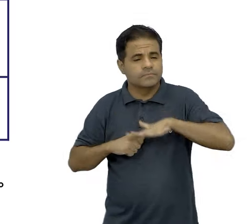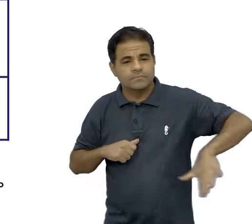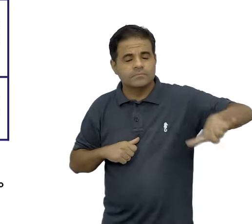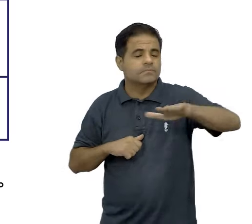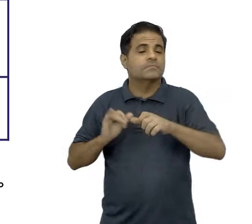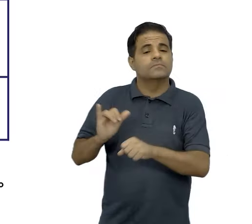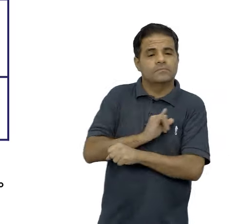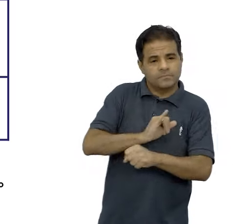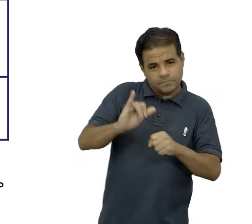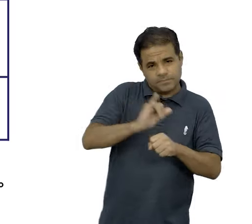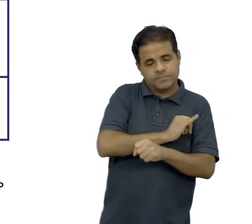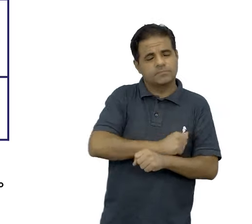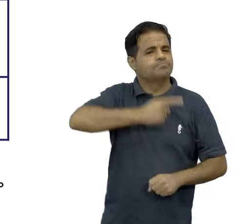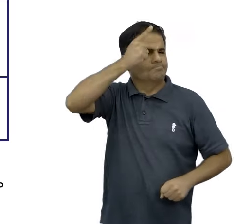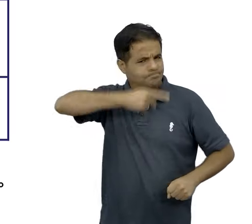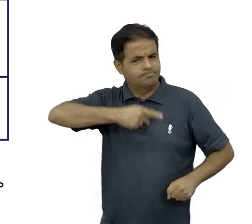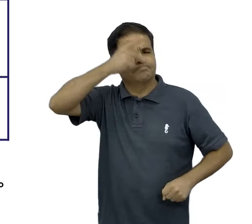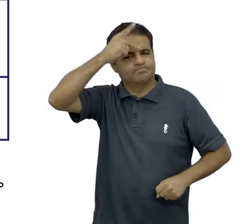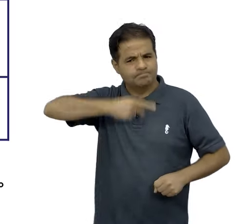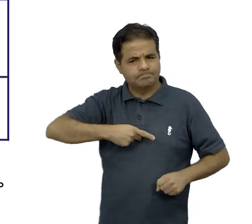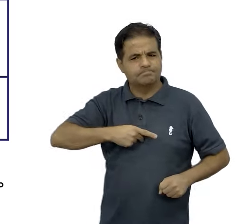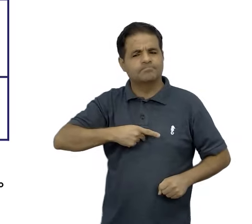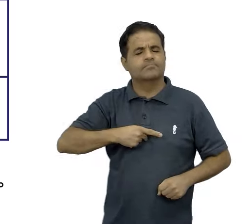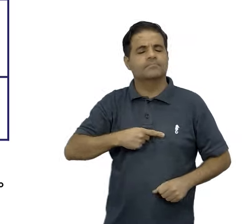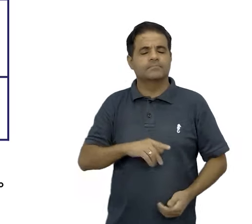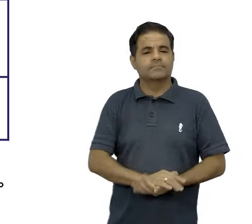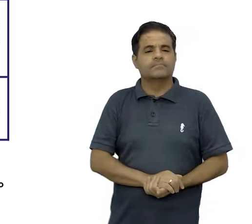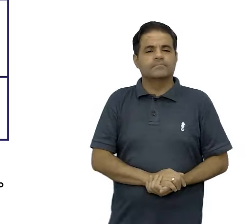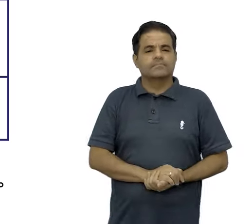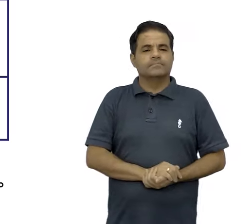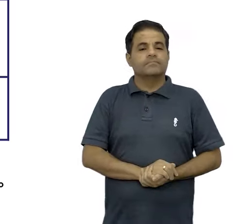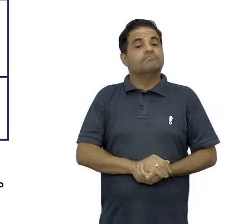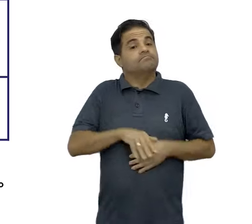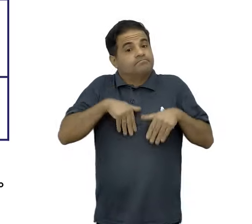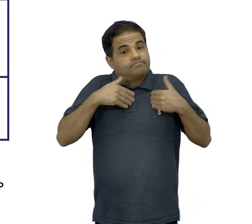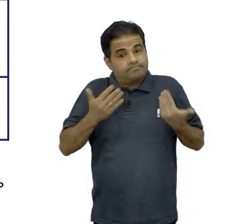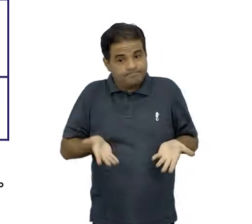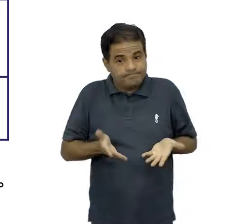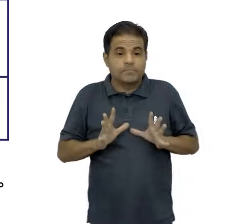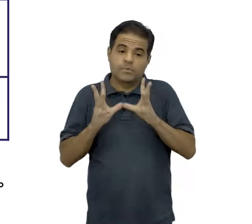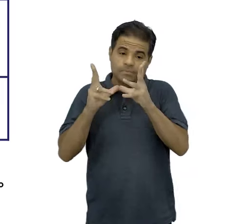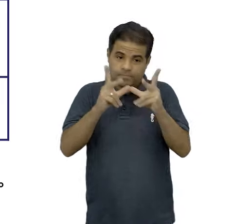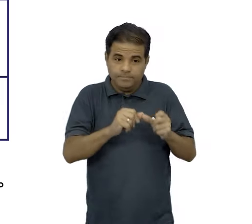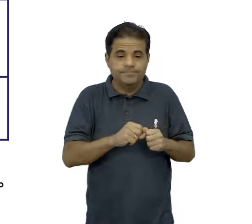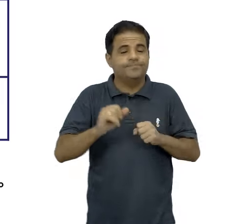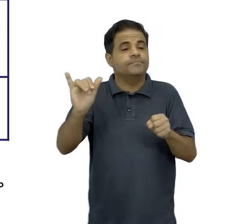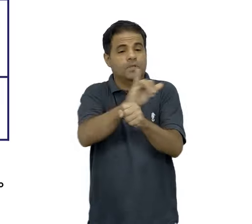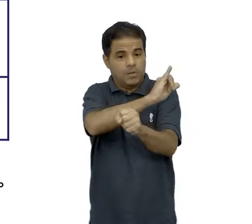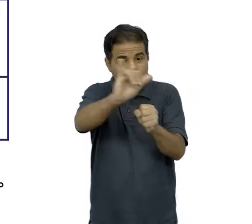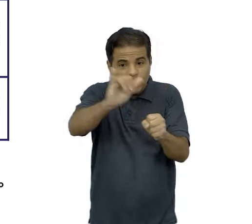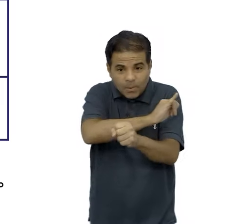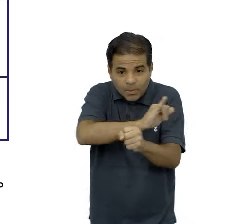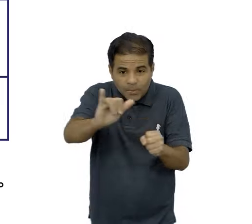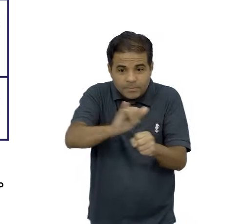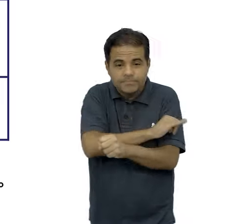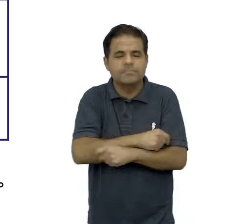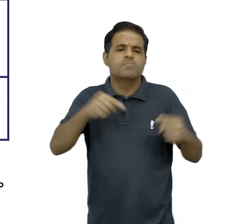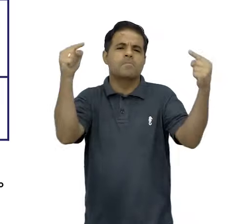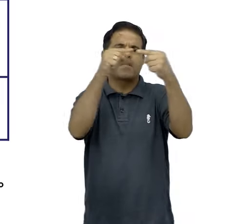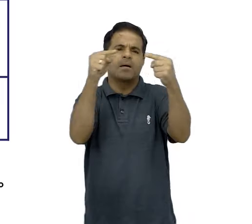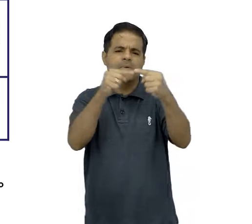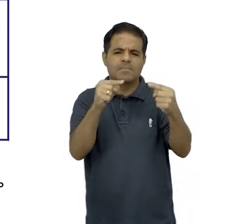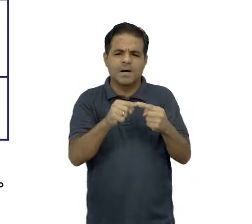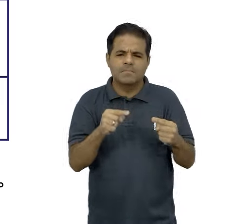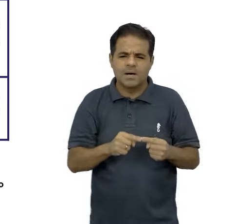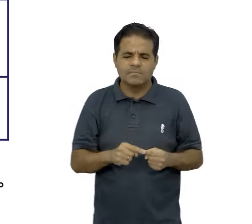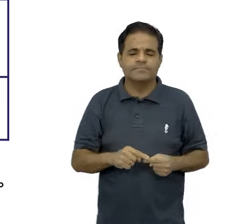uso de estratégias pessoais e convencionais, né? Desde que todas essas estratégias façam sentido para